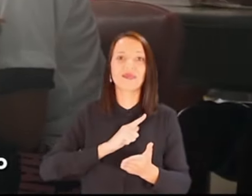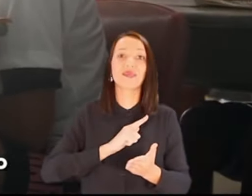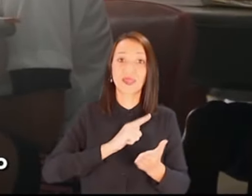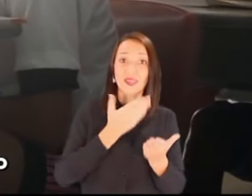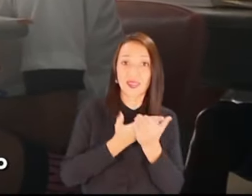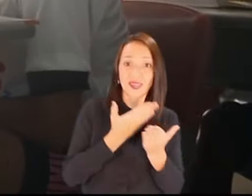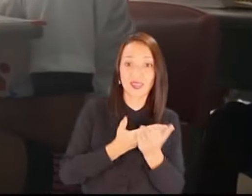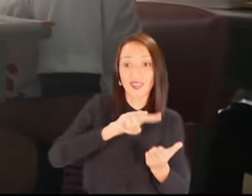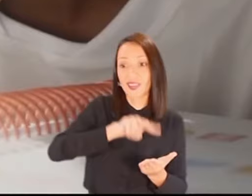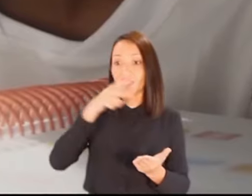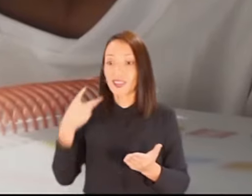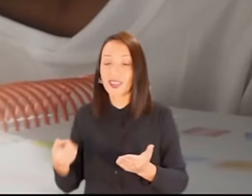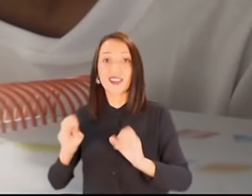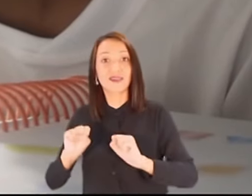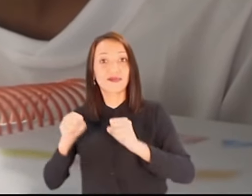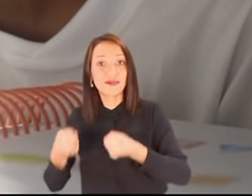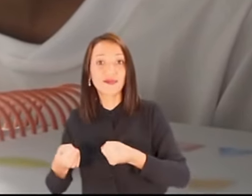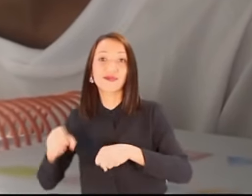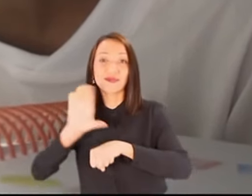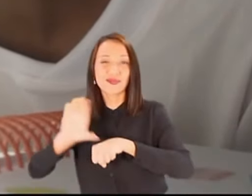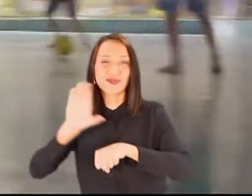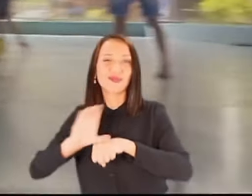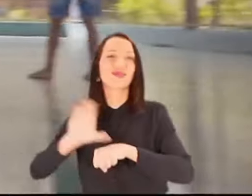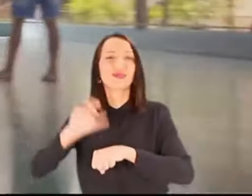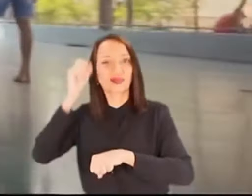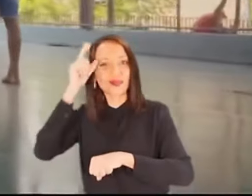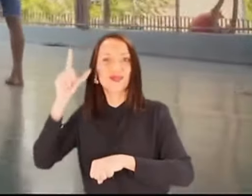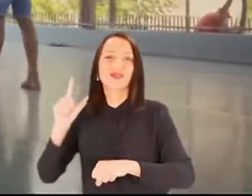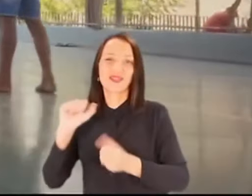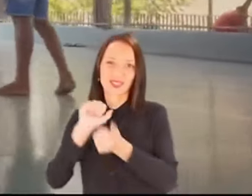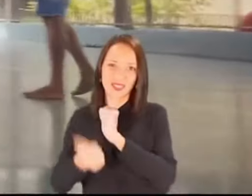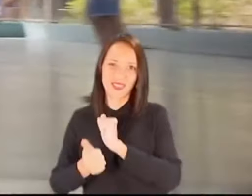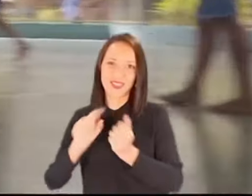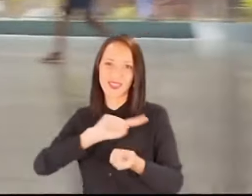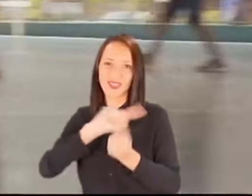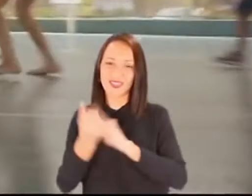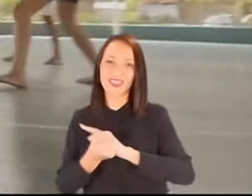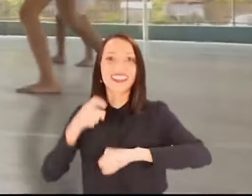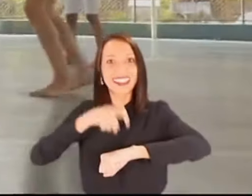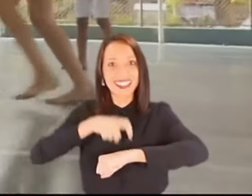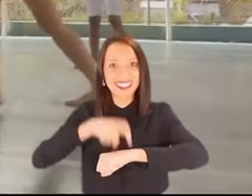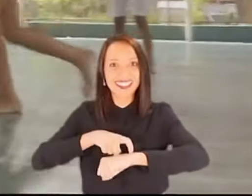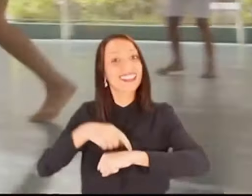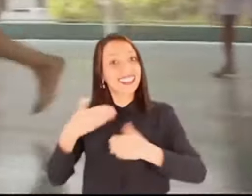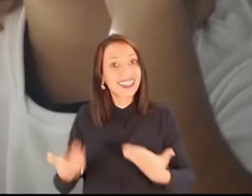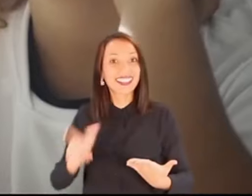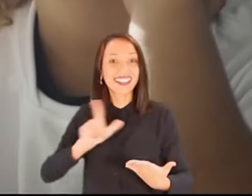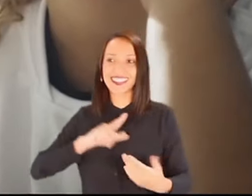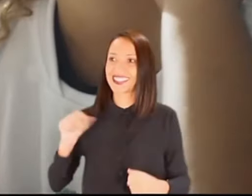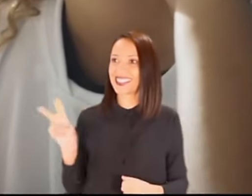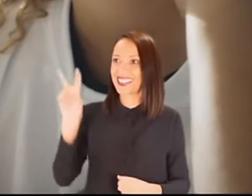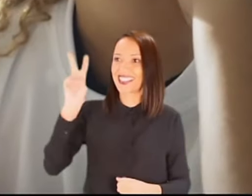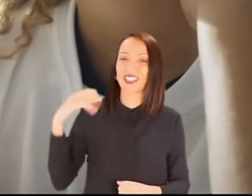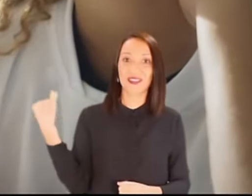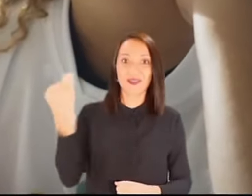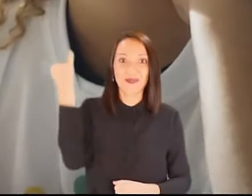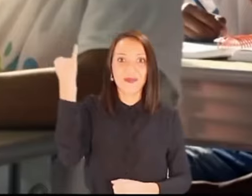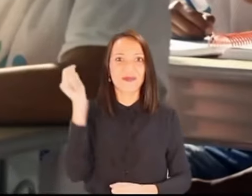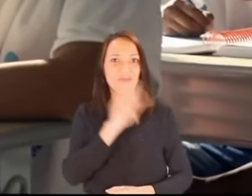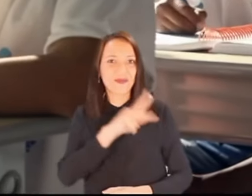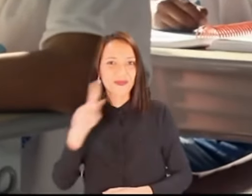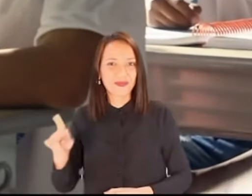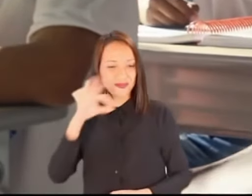ter as aulas do currículo no período regular e as aulas de reforço, cultura e esportes no contraturno. Além disso, ele